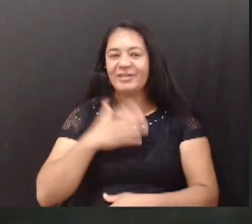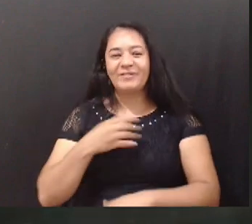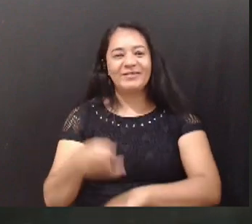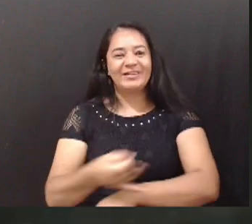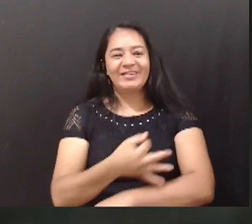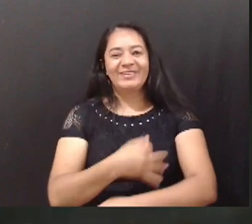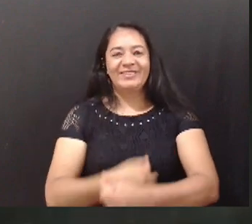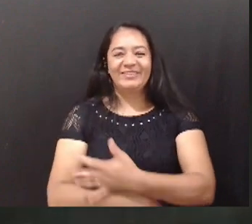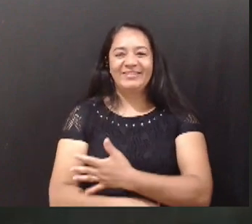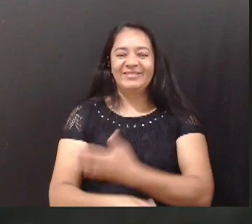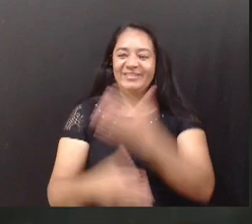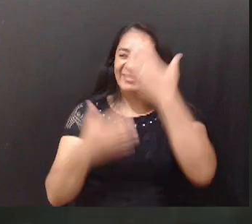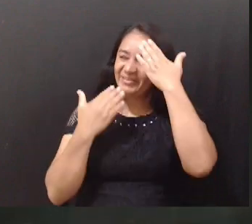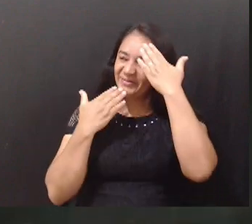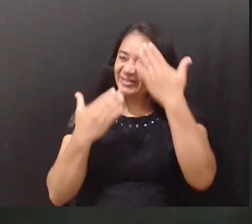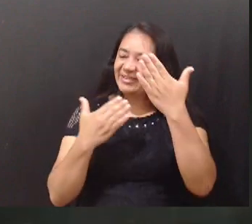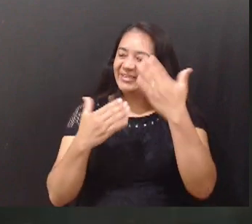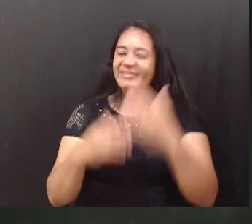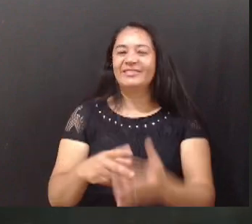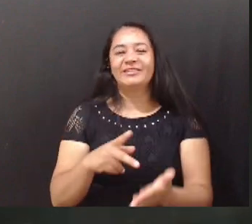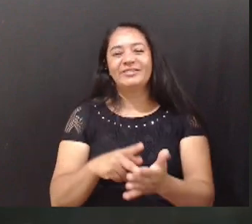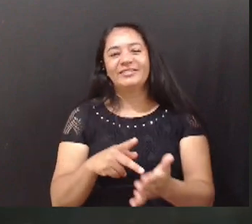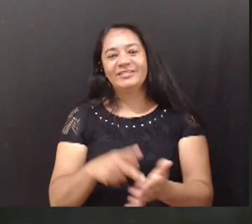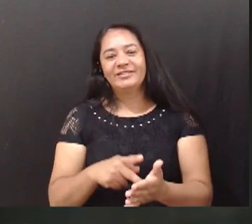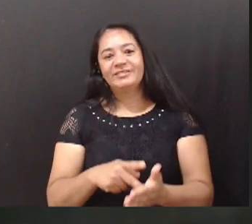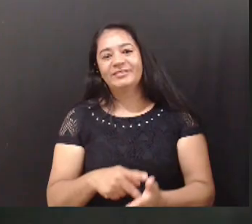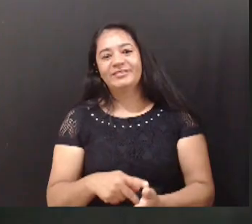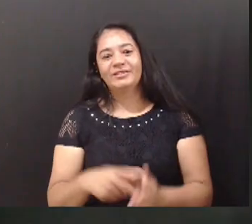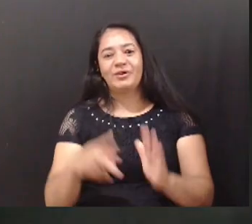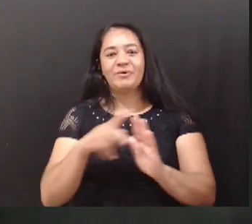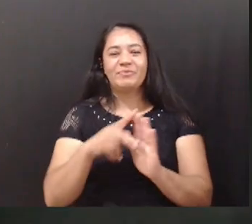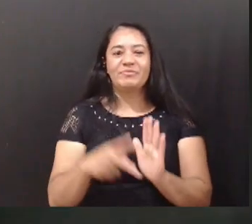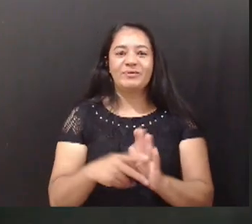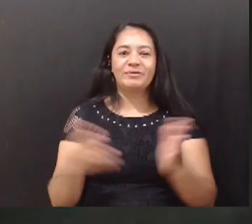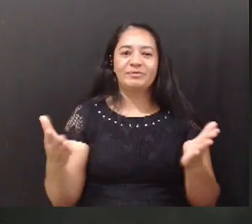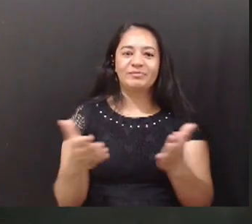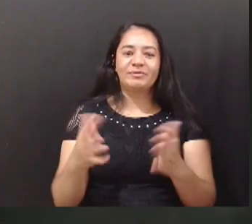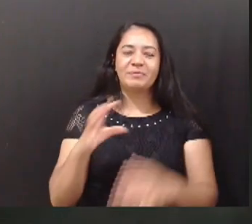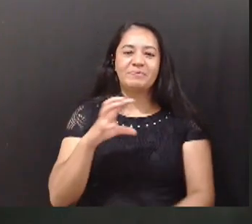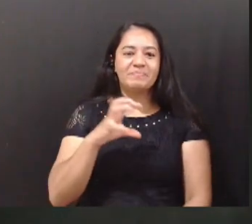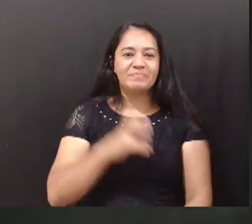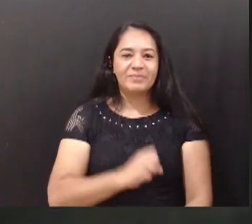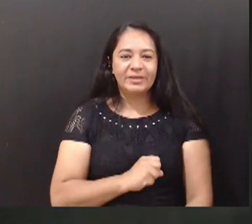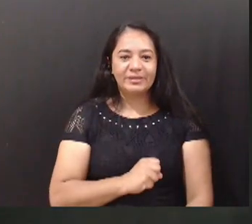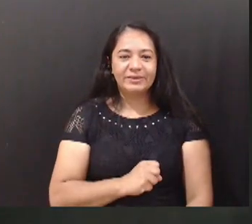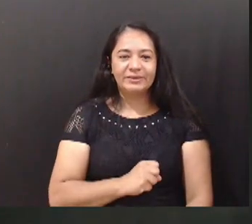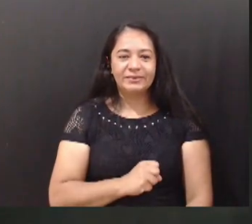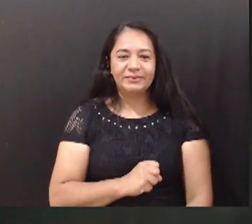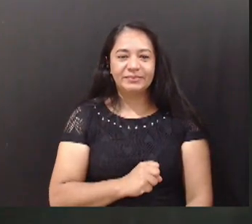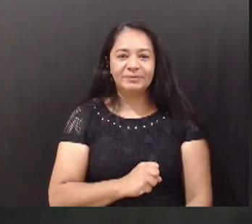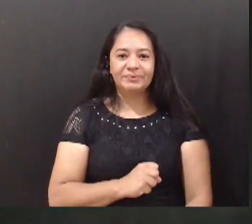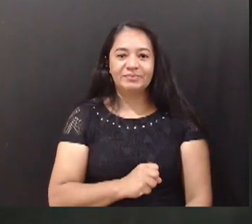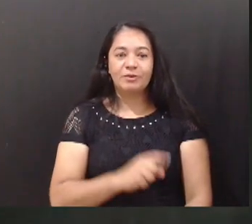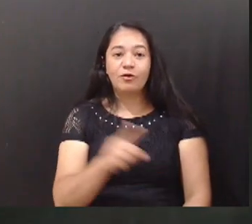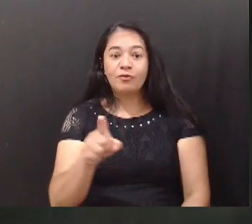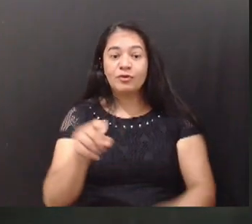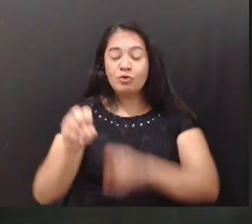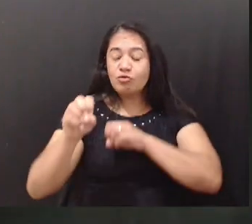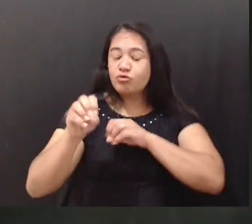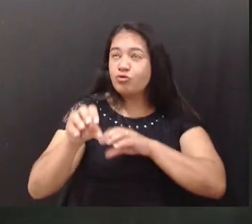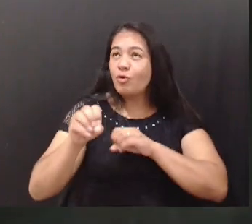Gratidão, obrigada demais pelo programa de hoje, super adorei. Você ensinou muito a gente,